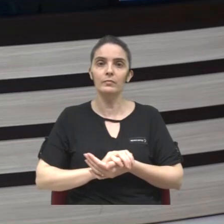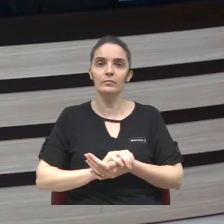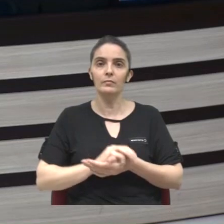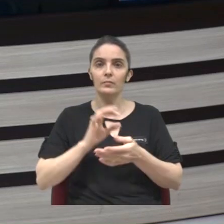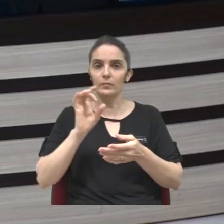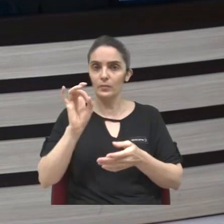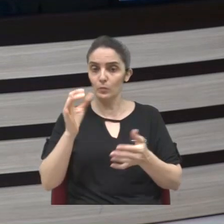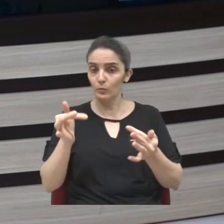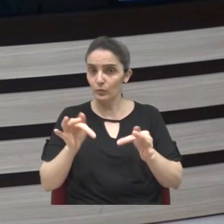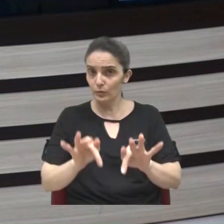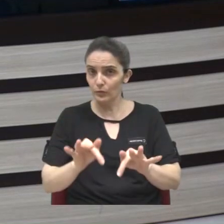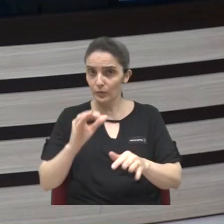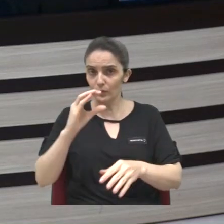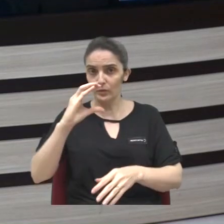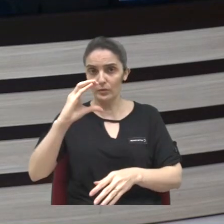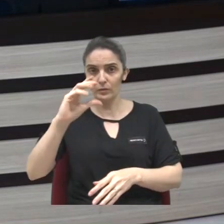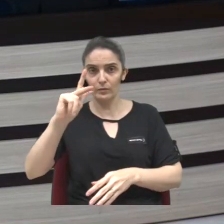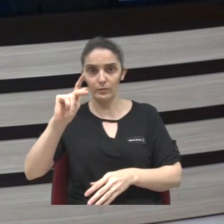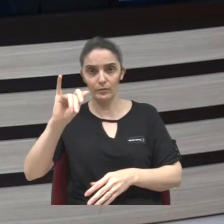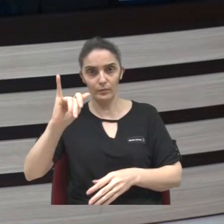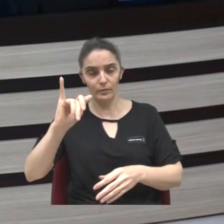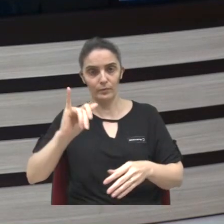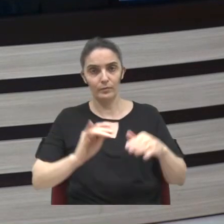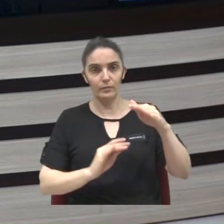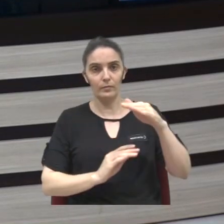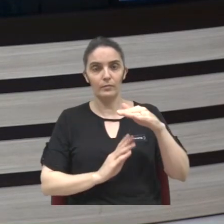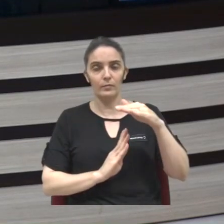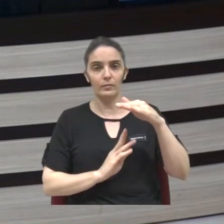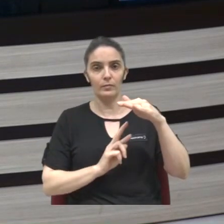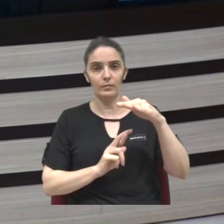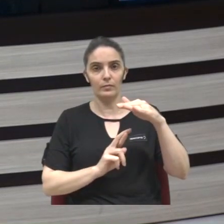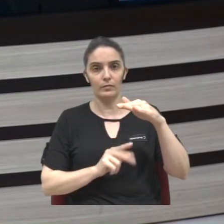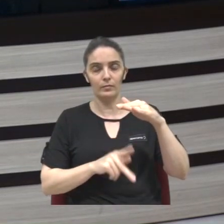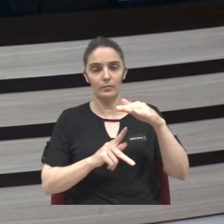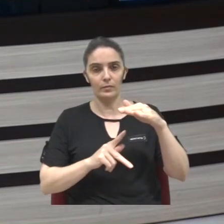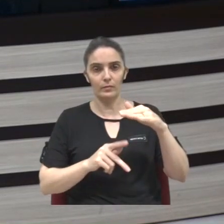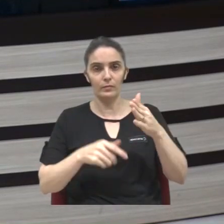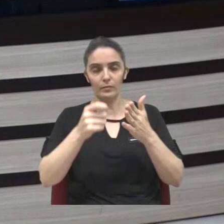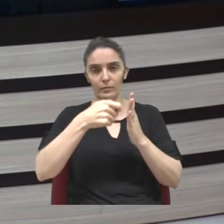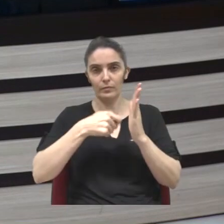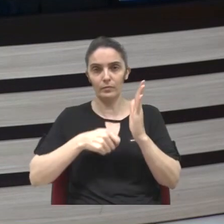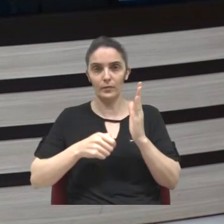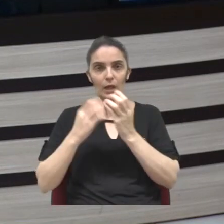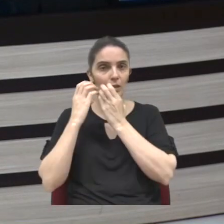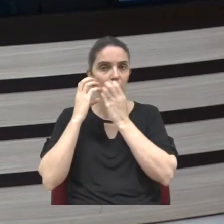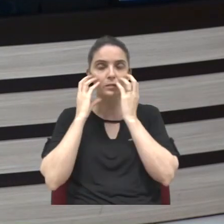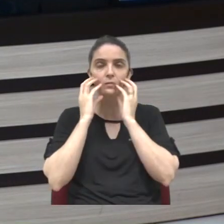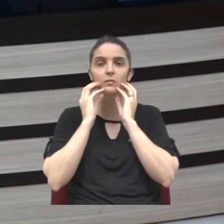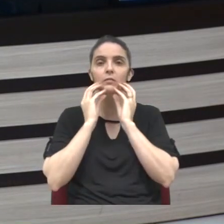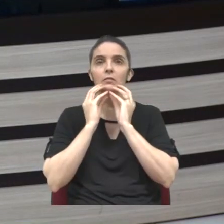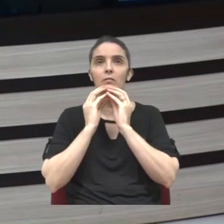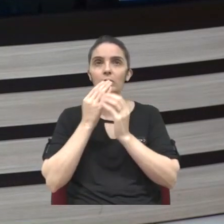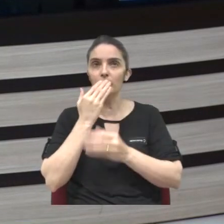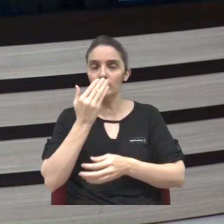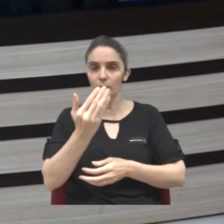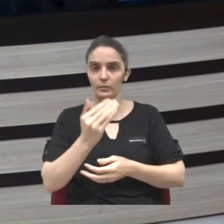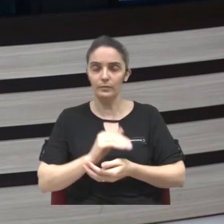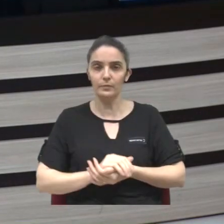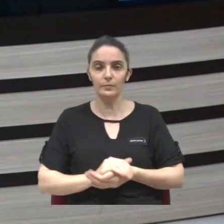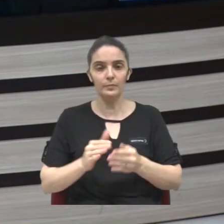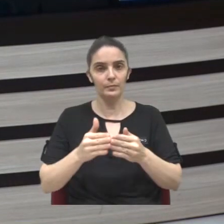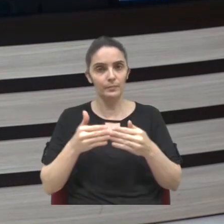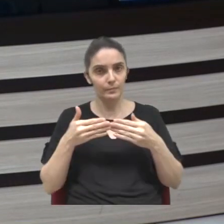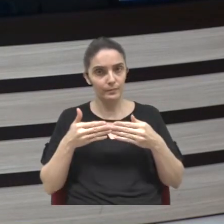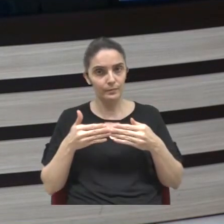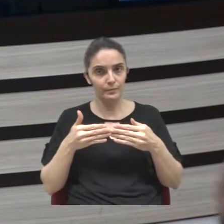da BRK, feita pelo relator, vereador Mirdo Lanche. Questão de ordem, presidente. Questão de ordem, vereador Mirdo Lanche. Por gentileza, presidente,